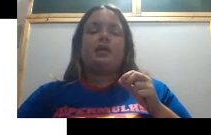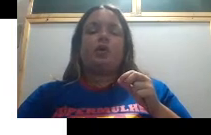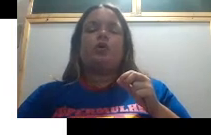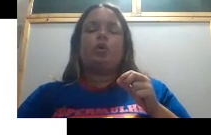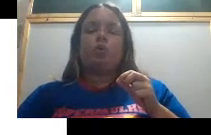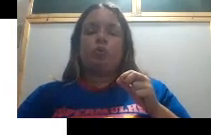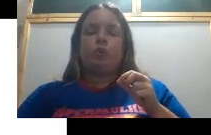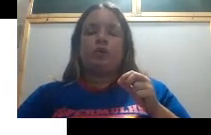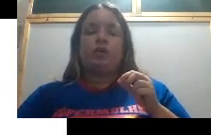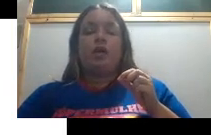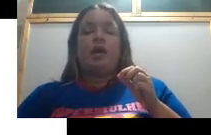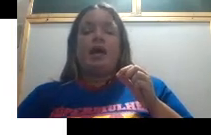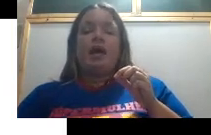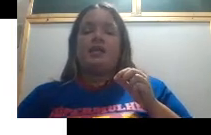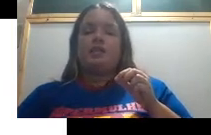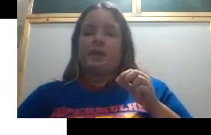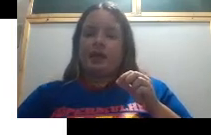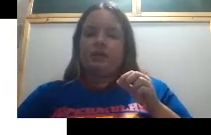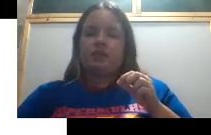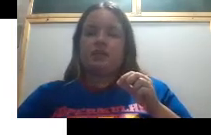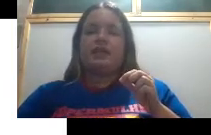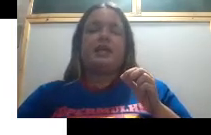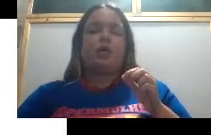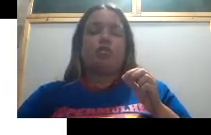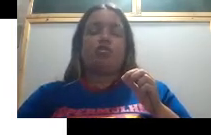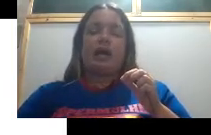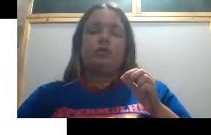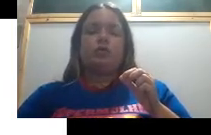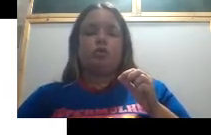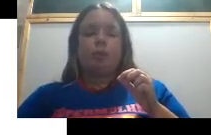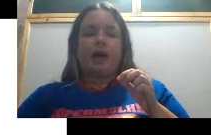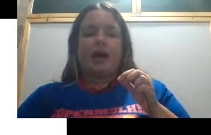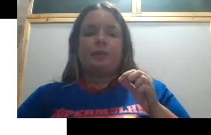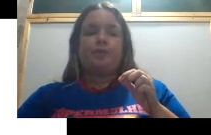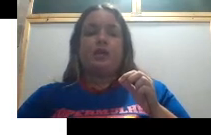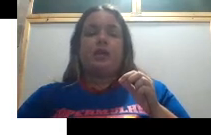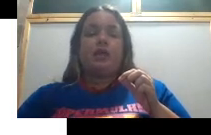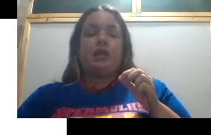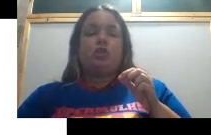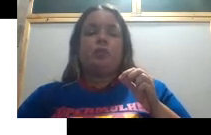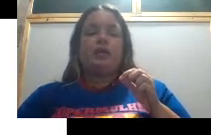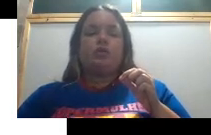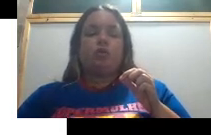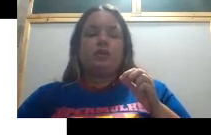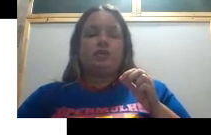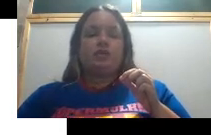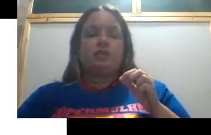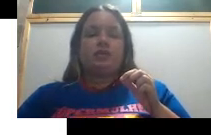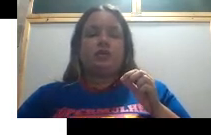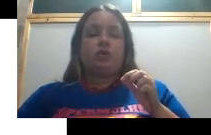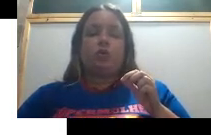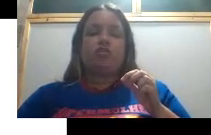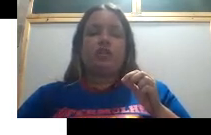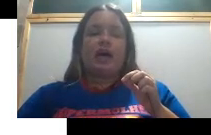vamos acompanhar aqui ó um é aí fica aqui é o estado do Pará número